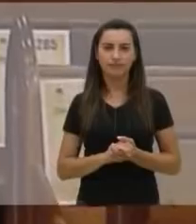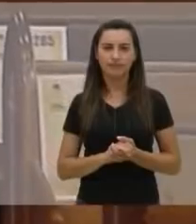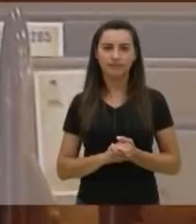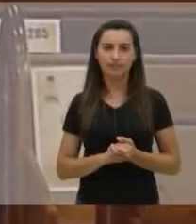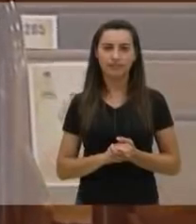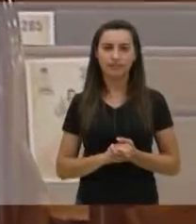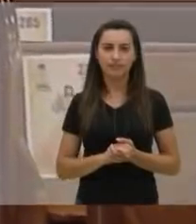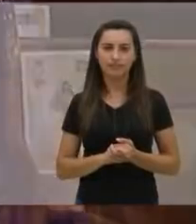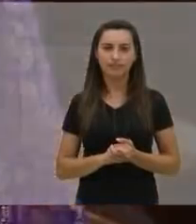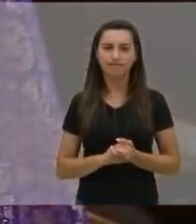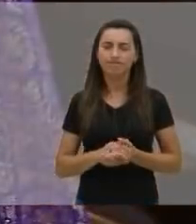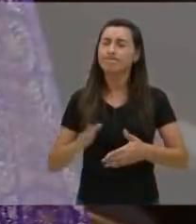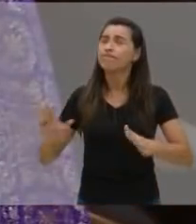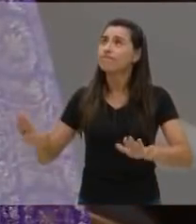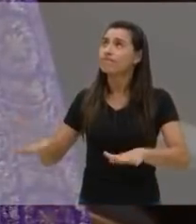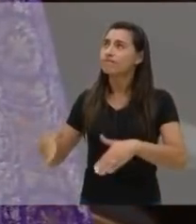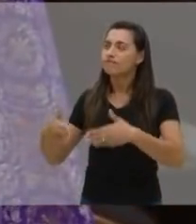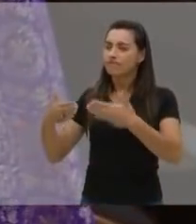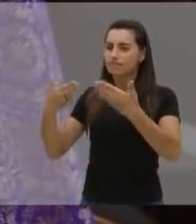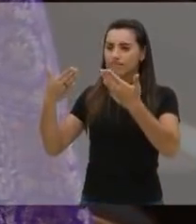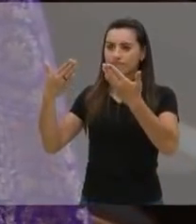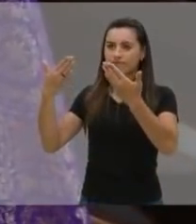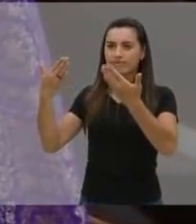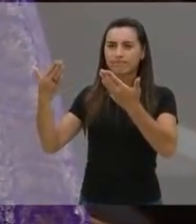Ea ergo